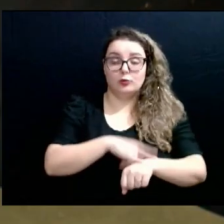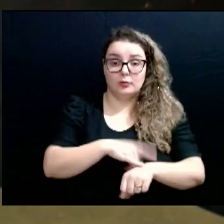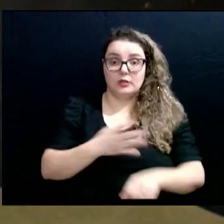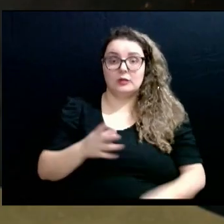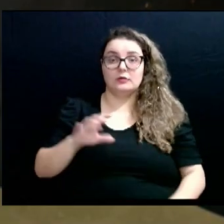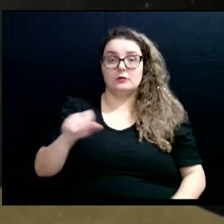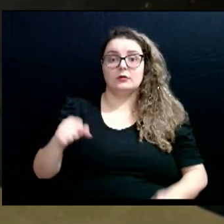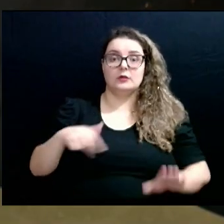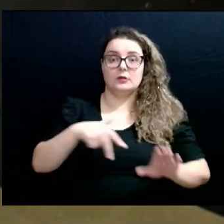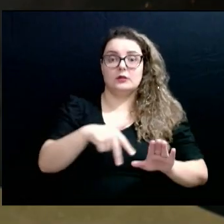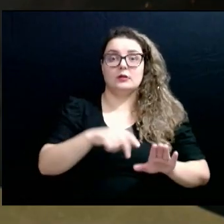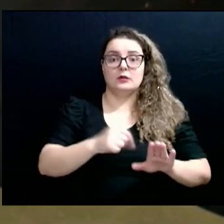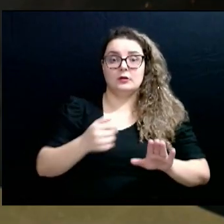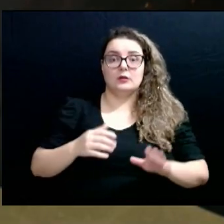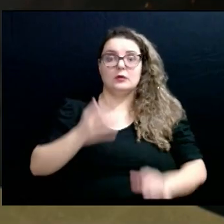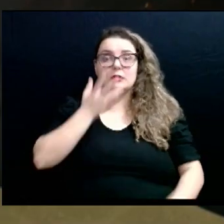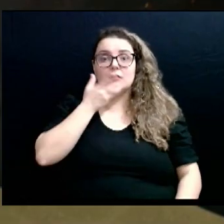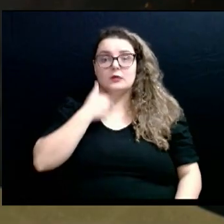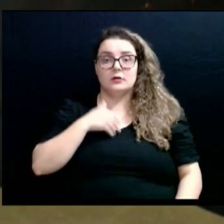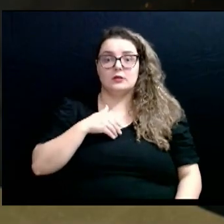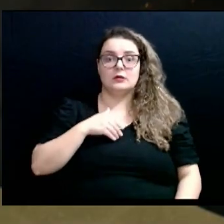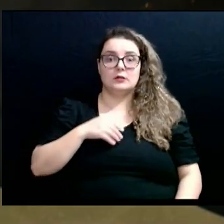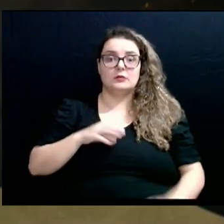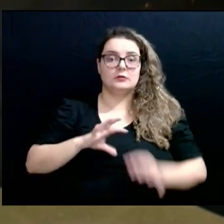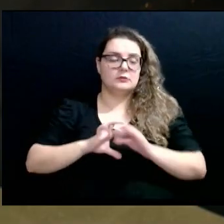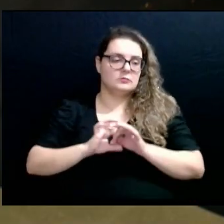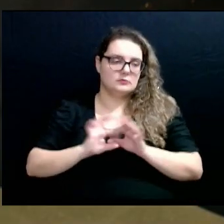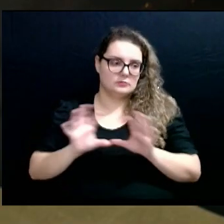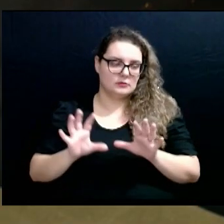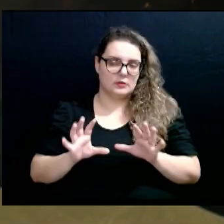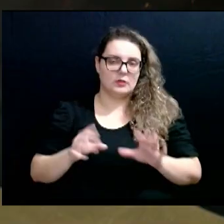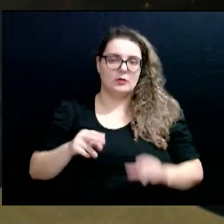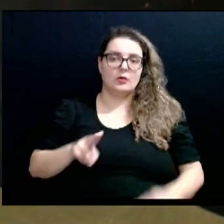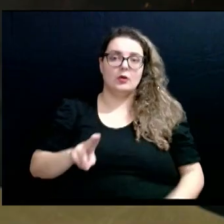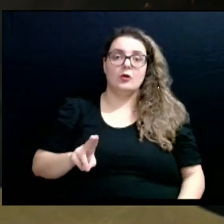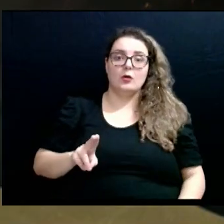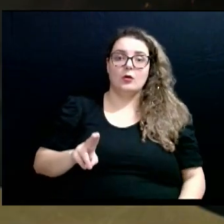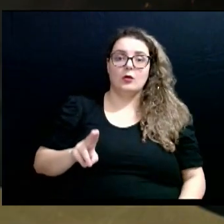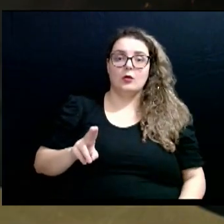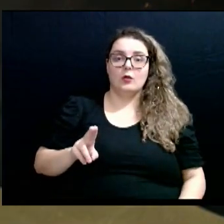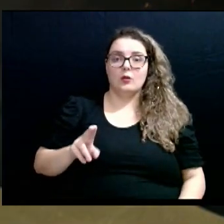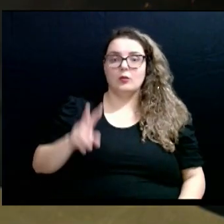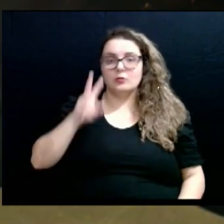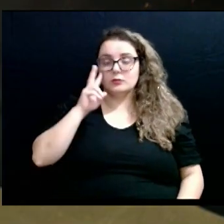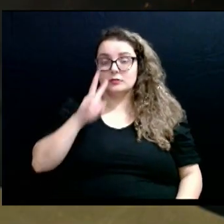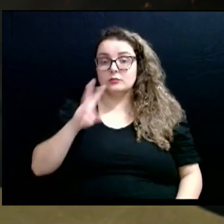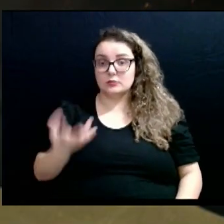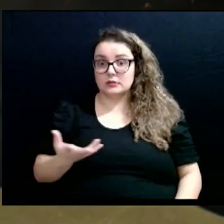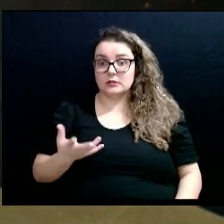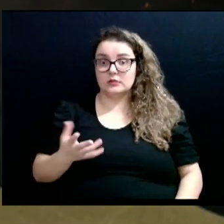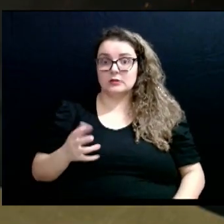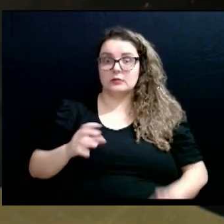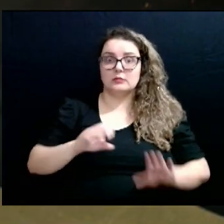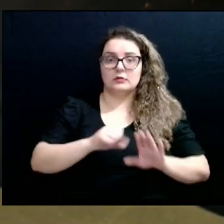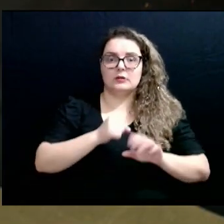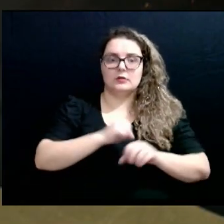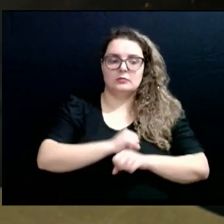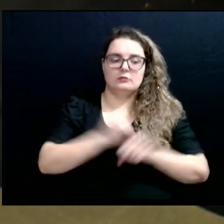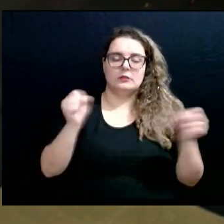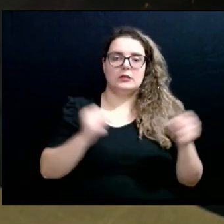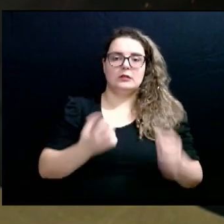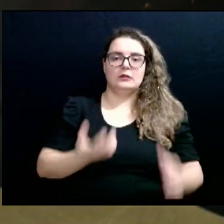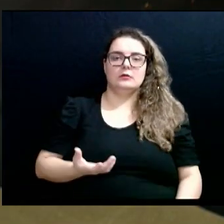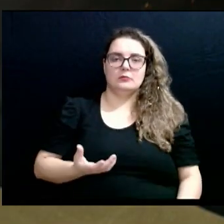criança sai, é uma reação. E se ele ver essa porta sendo arrombada, é